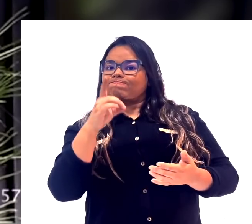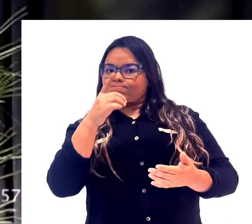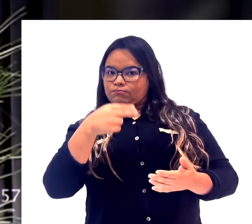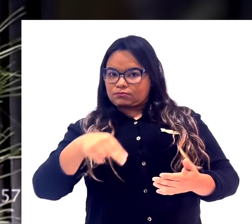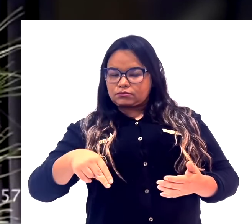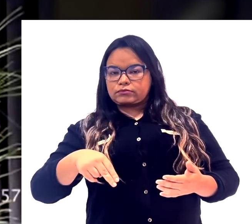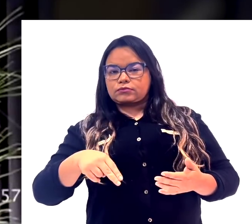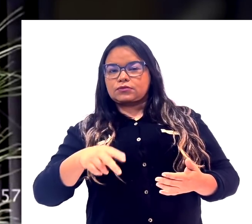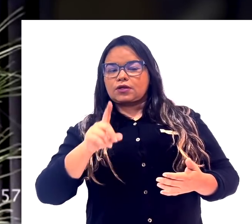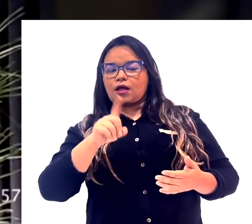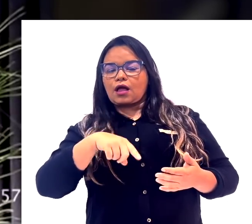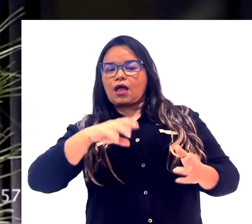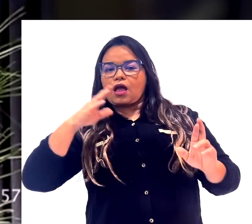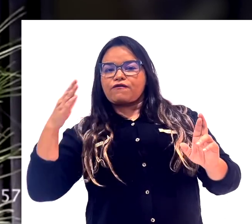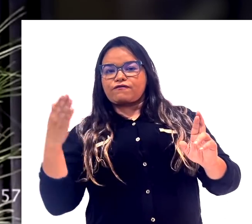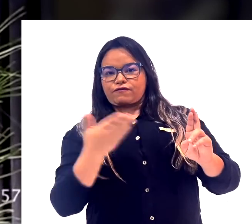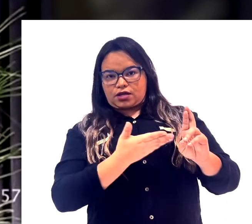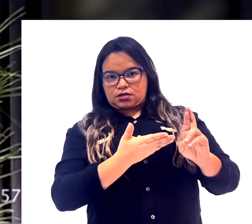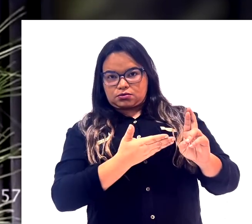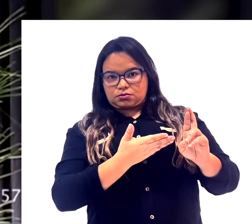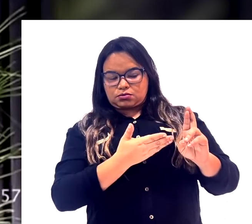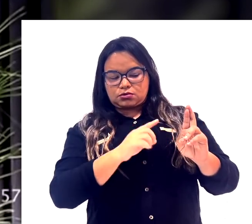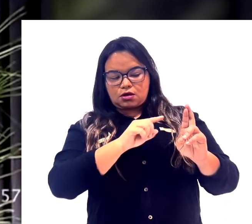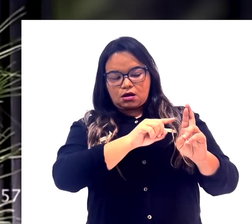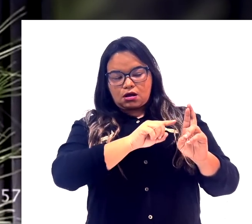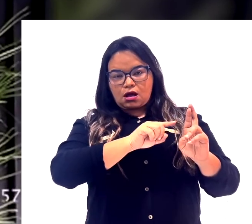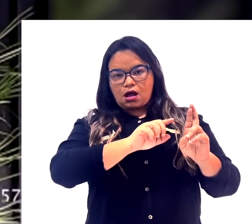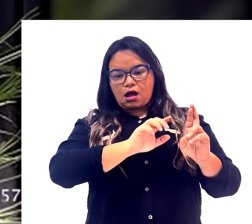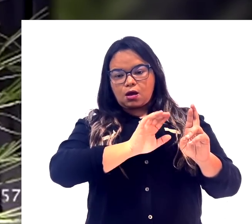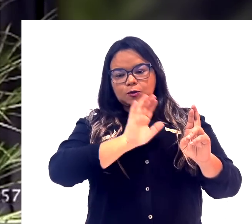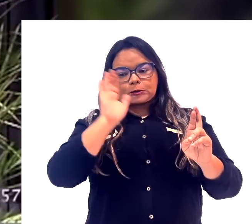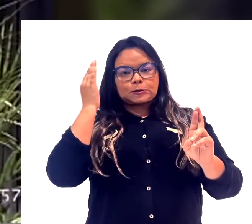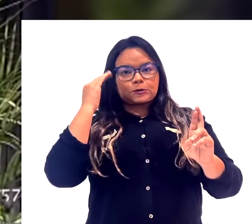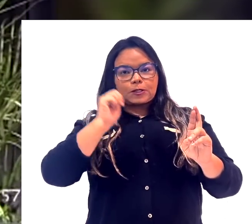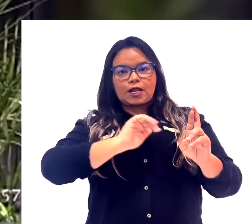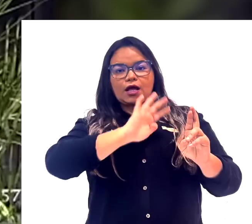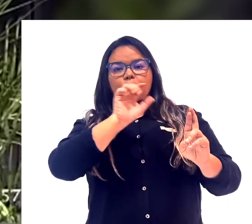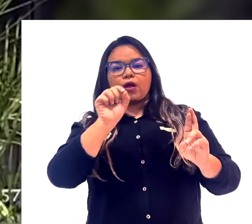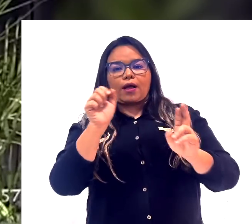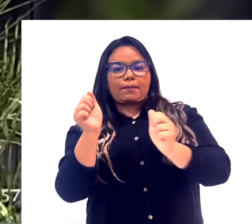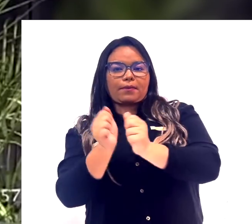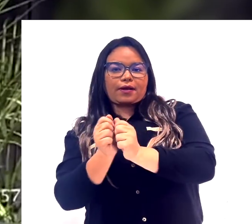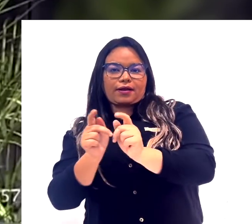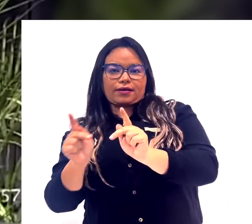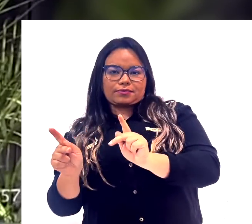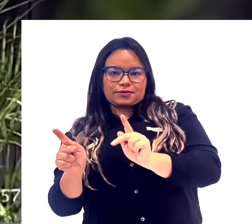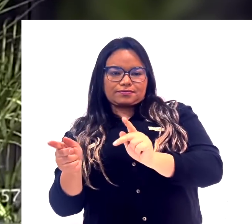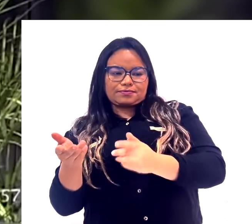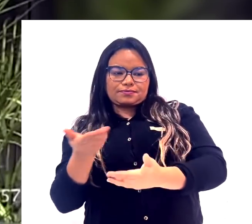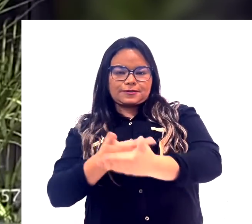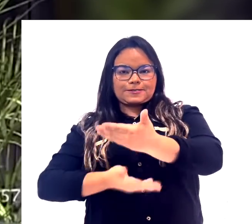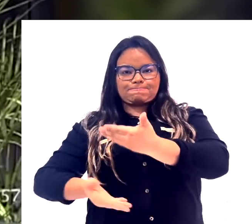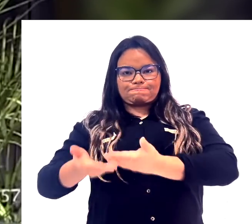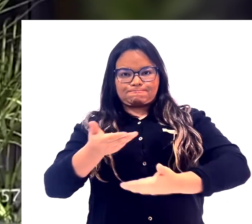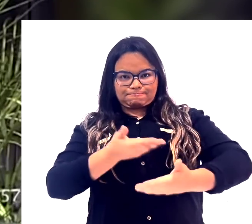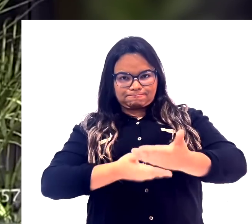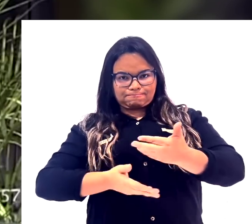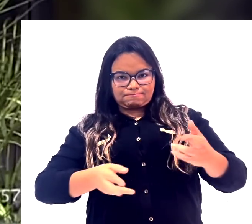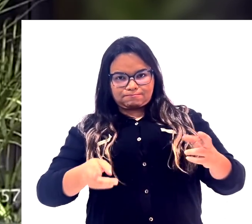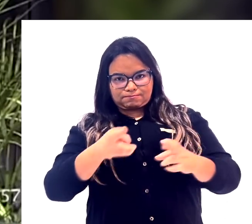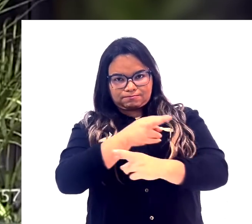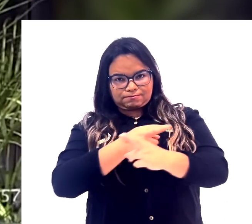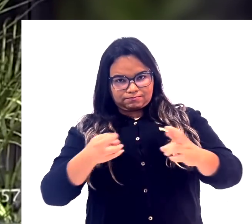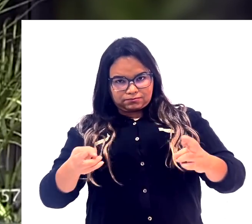Daniel, como já dissemos, funciona como uma referência para o livro de Apocalipse. E a profecia que